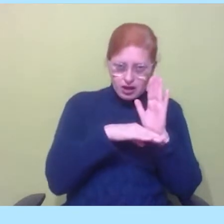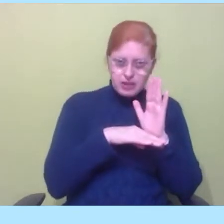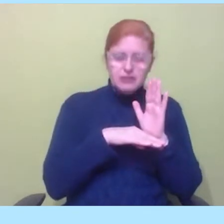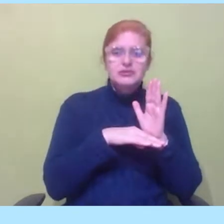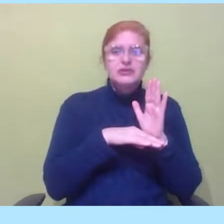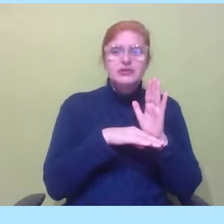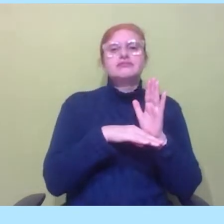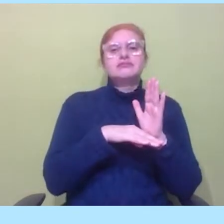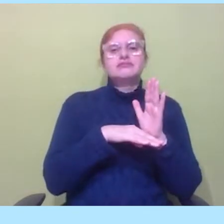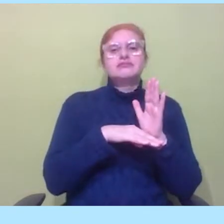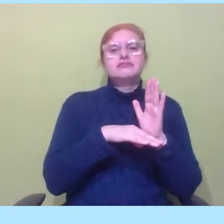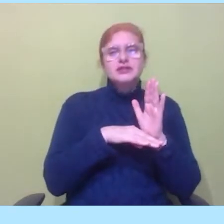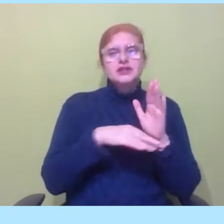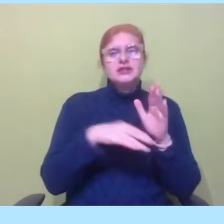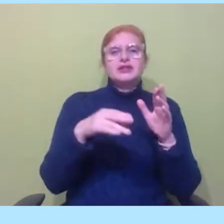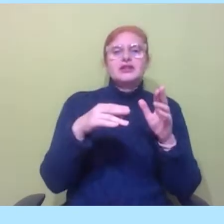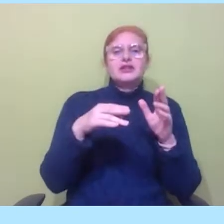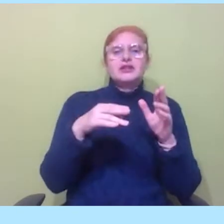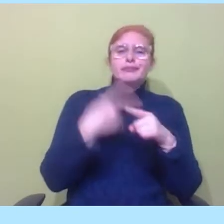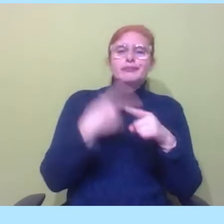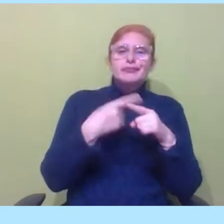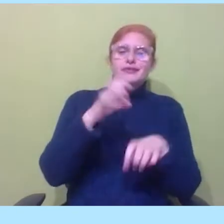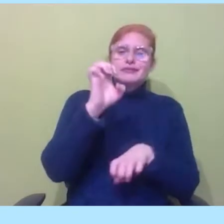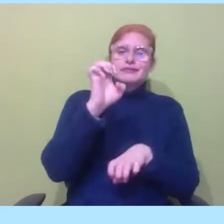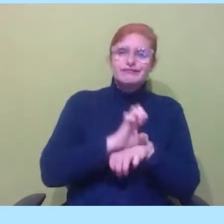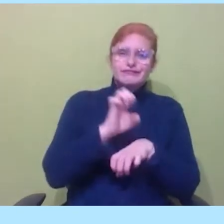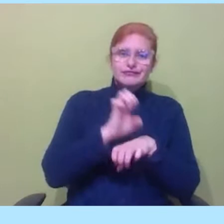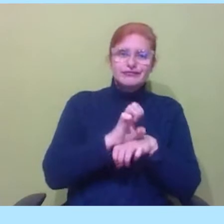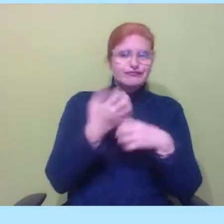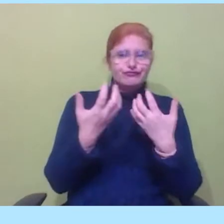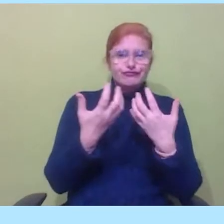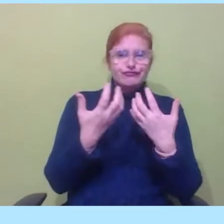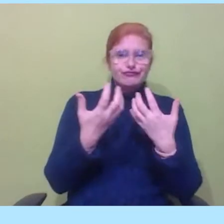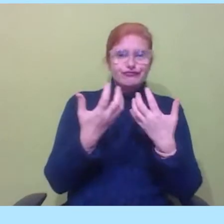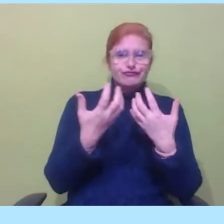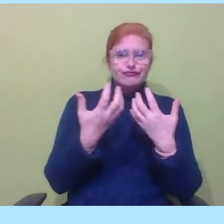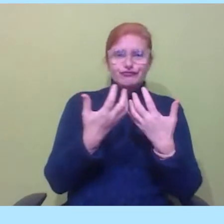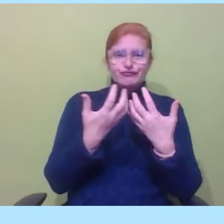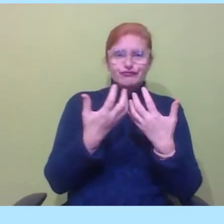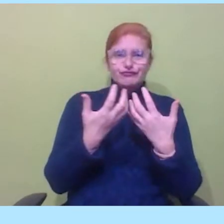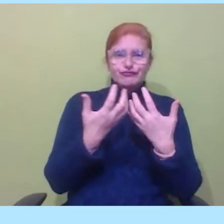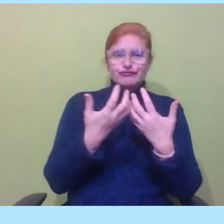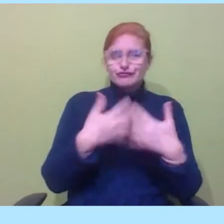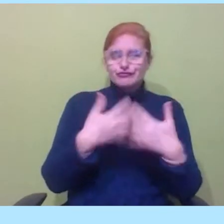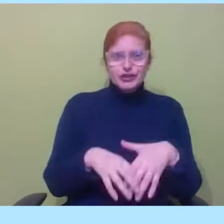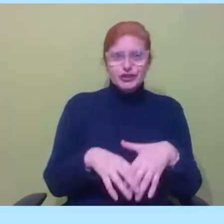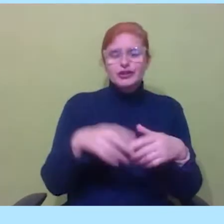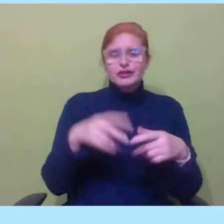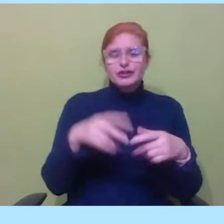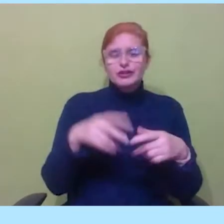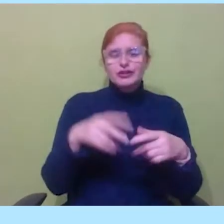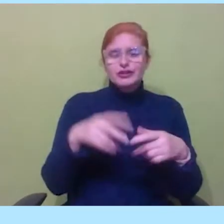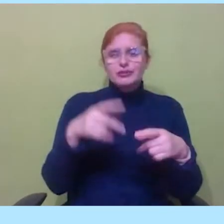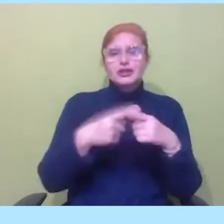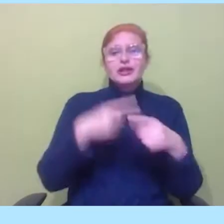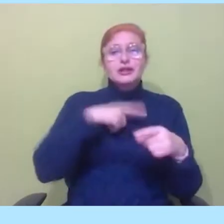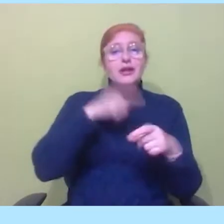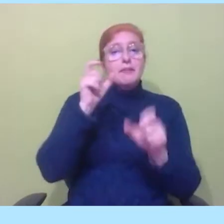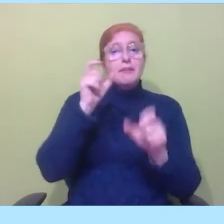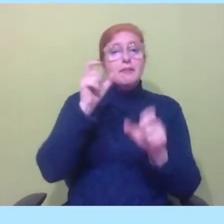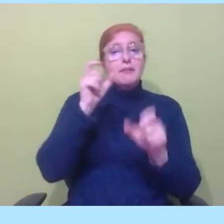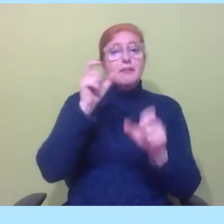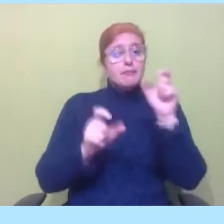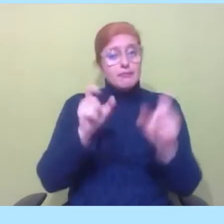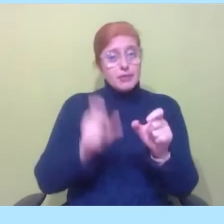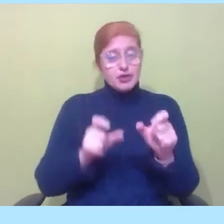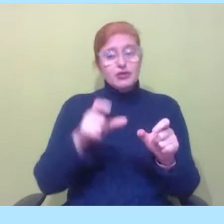funciona, né? Quando a gente fala de pessoas que estão ameaçadas, é muito difícil mesmo pensar nesses programas de apoio que não